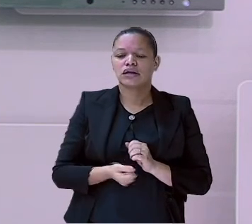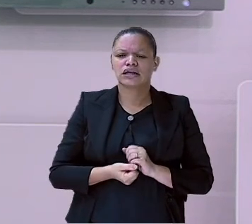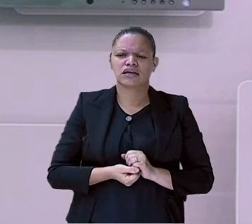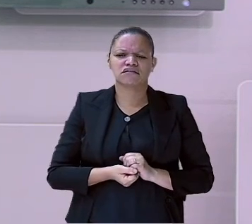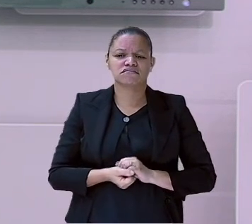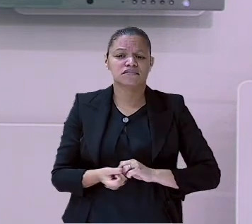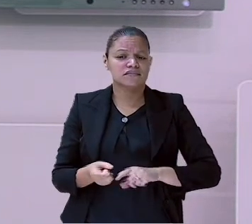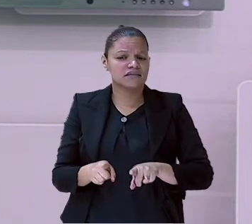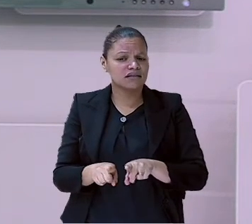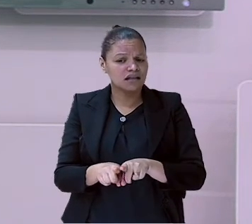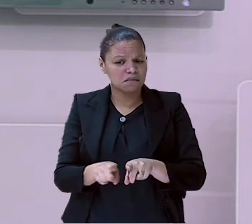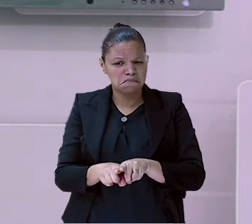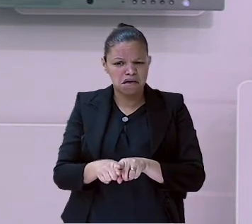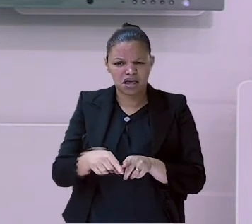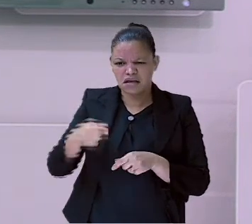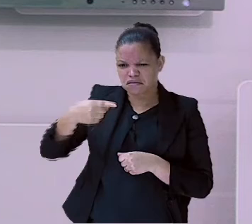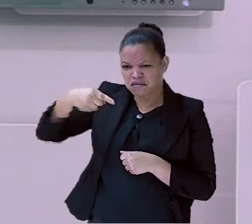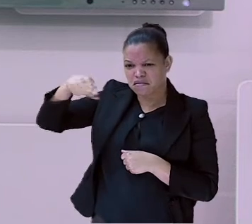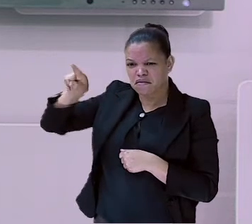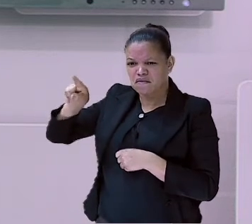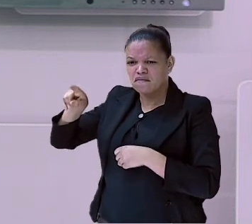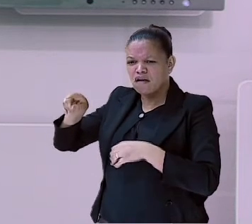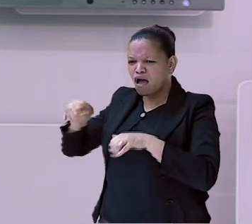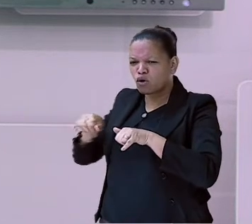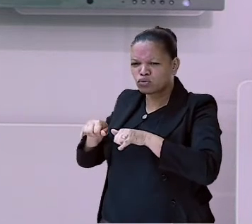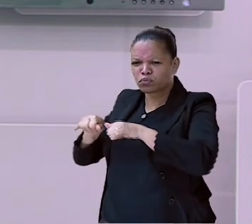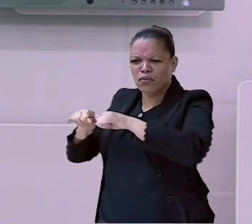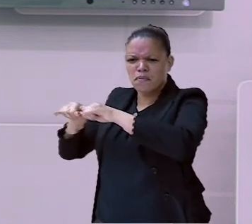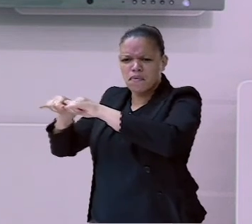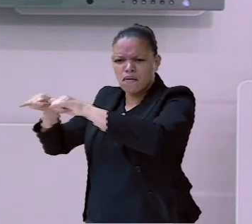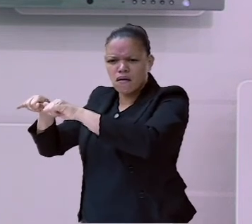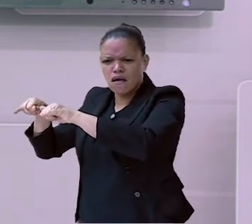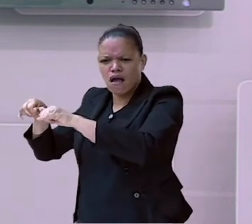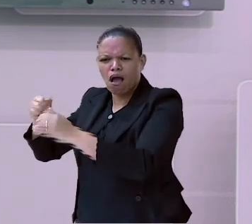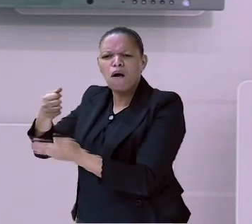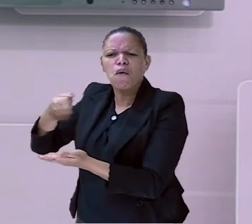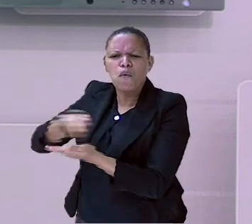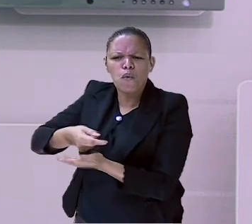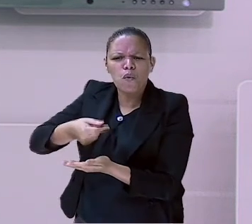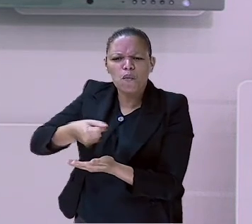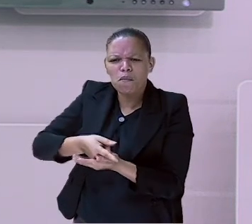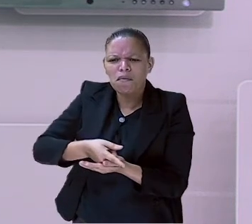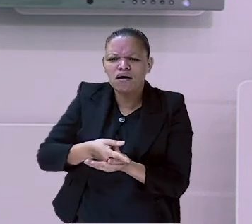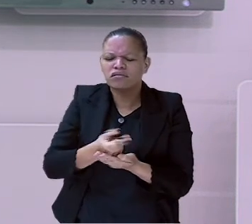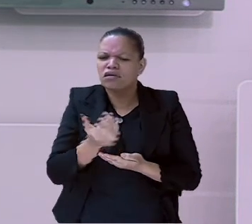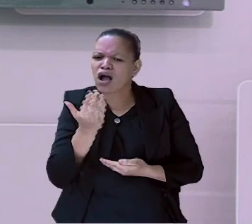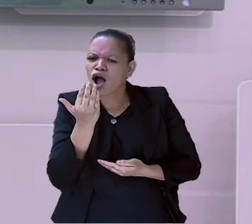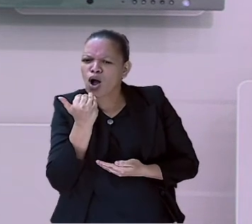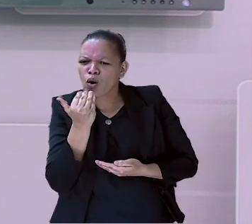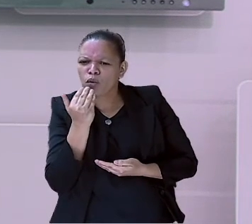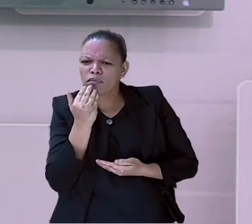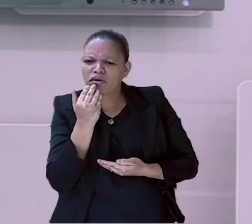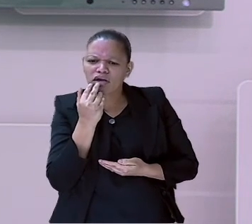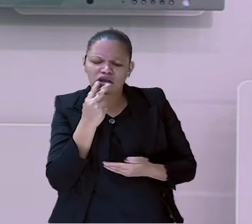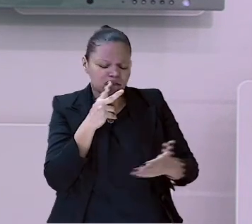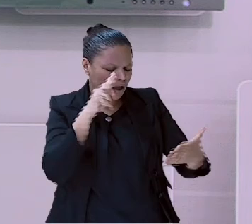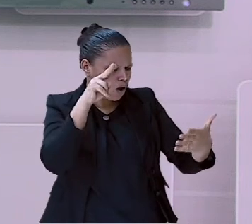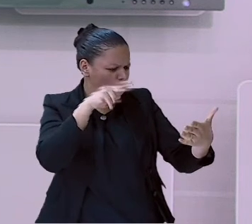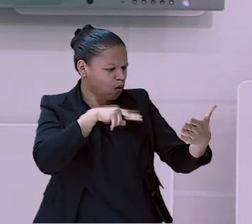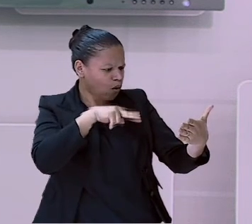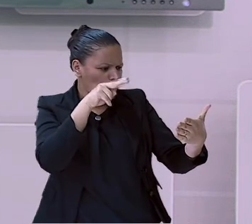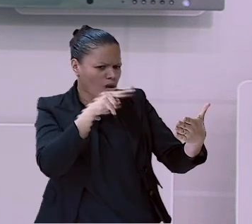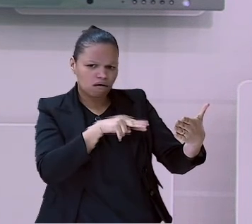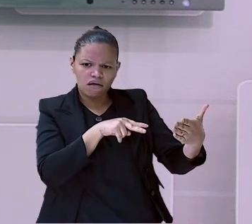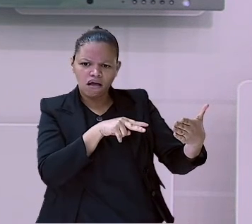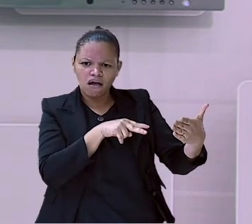supermercado comprar alimento processado, né, no saquinho, olhar ali atrás no rótulo, ver ali o sódio,